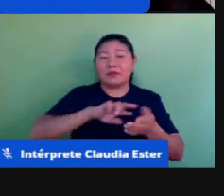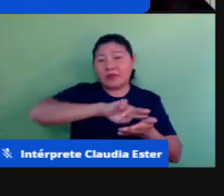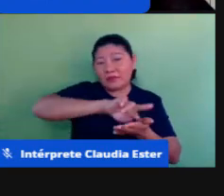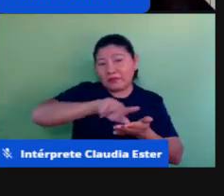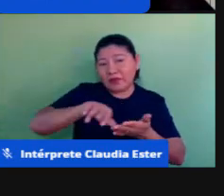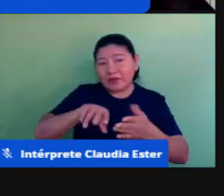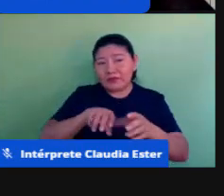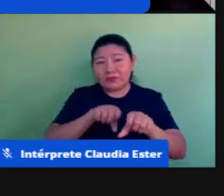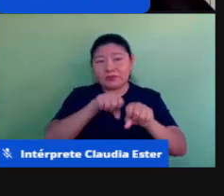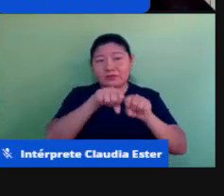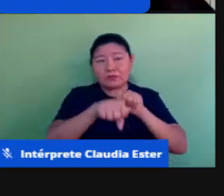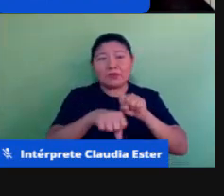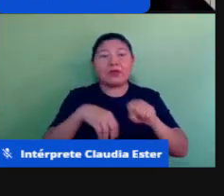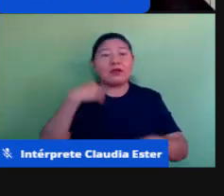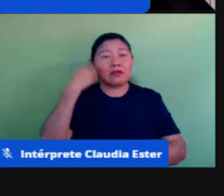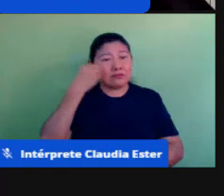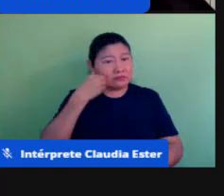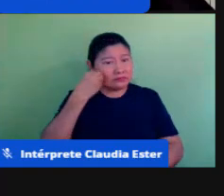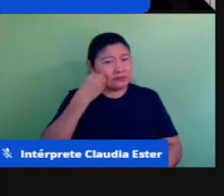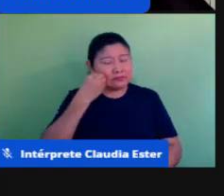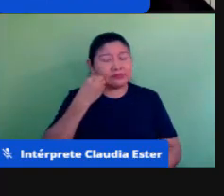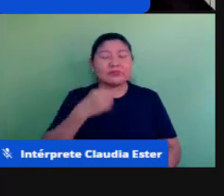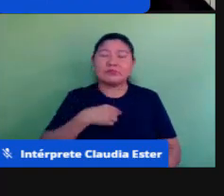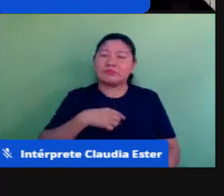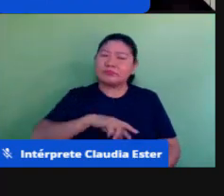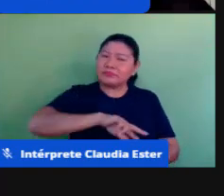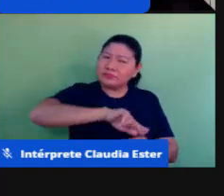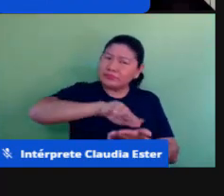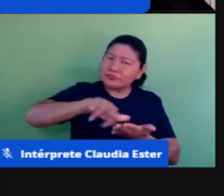e tem uma experiência vasta. Aí,